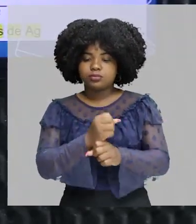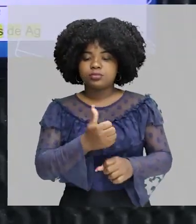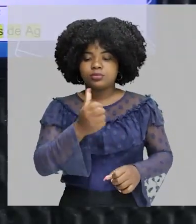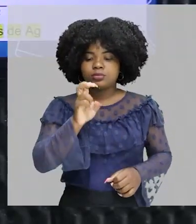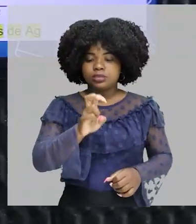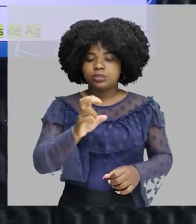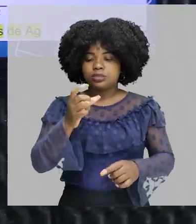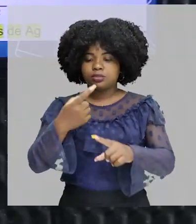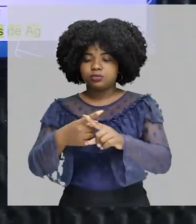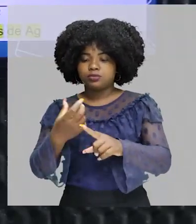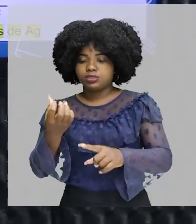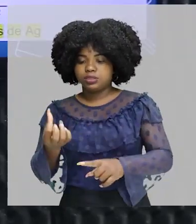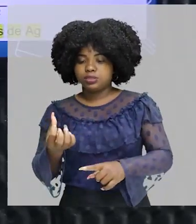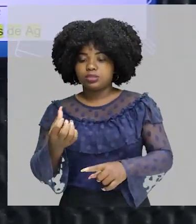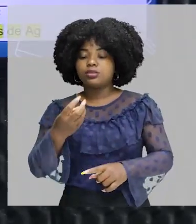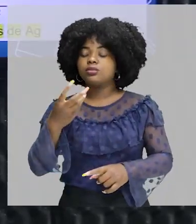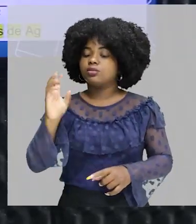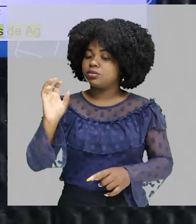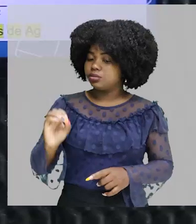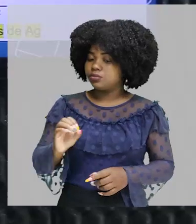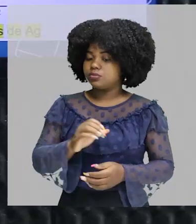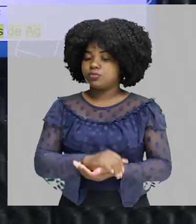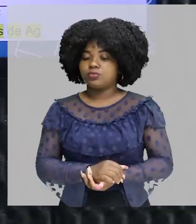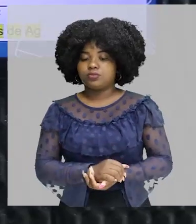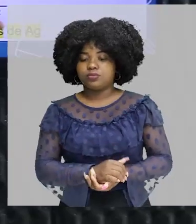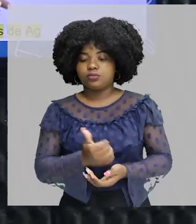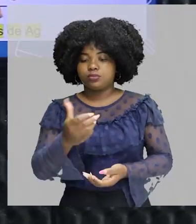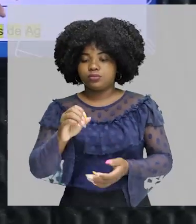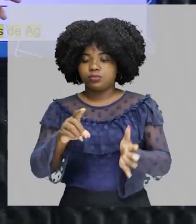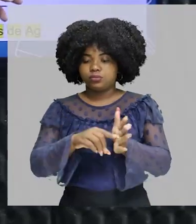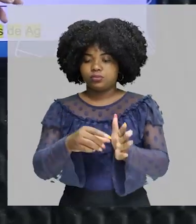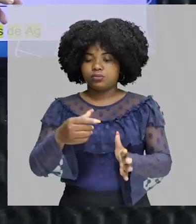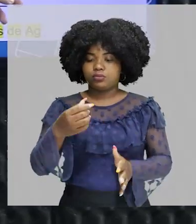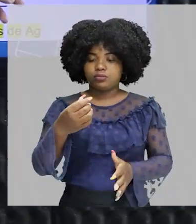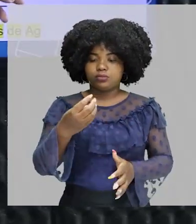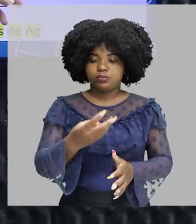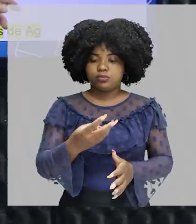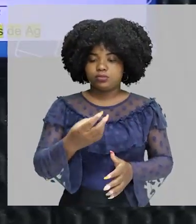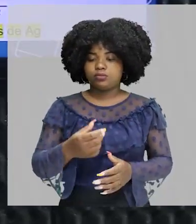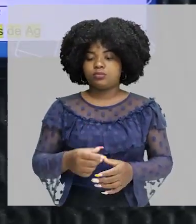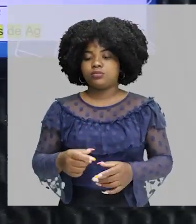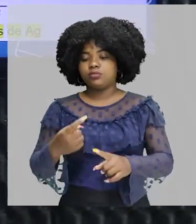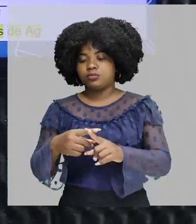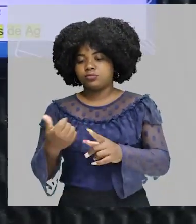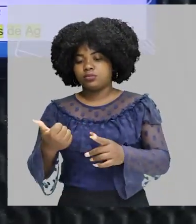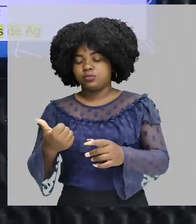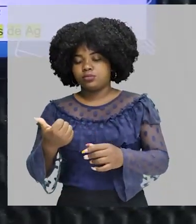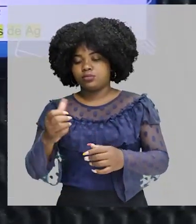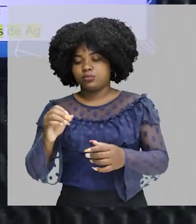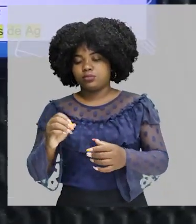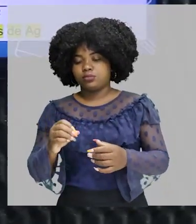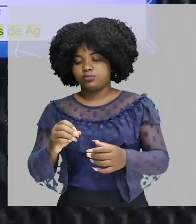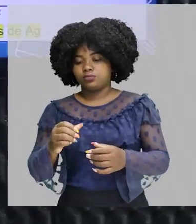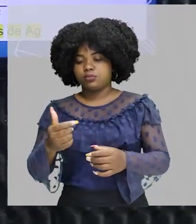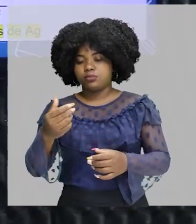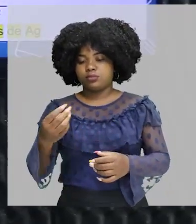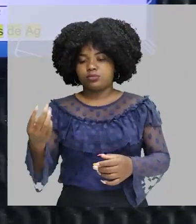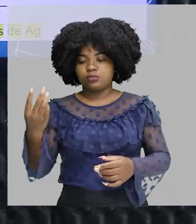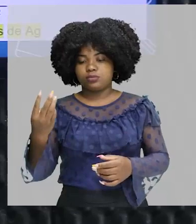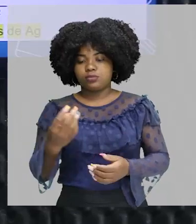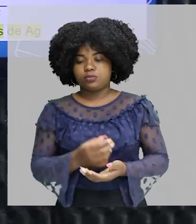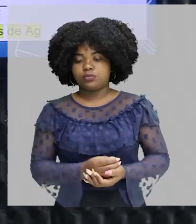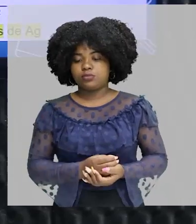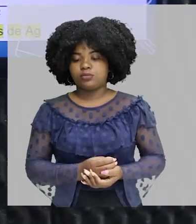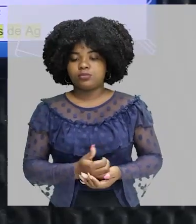turma, 30, beleza? 10 a menos 3 vezes 10 elevado a 23, vamos conservar a base, nesse